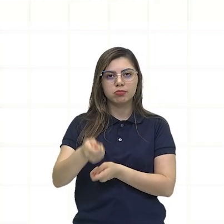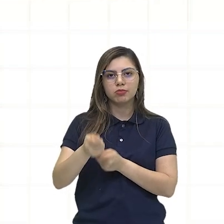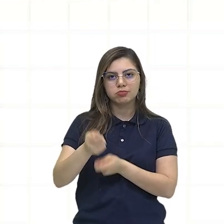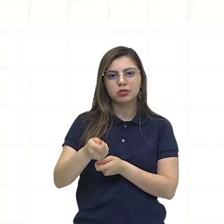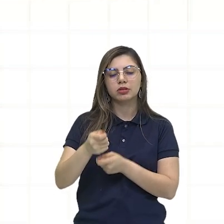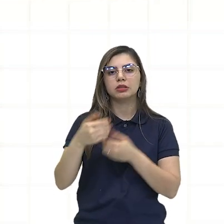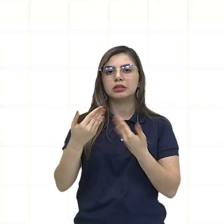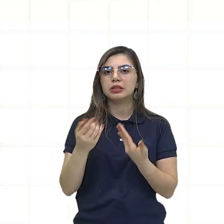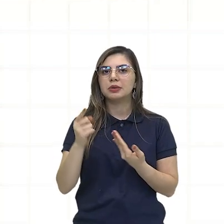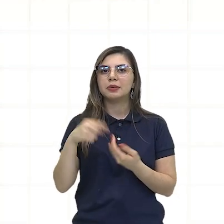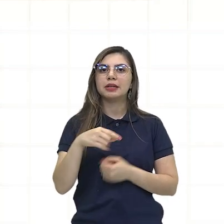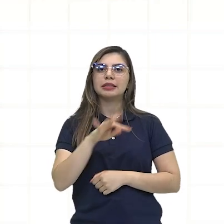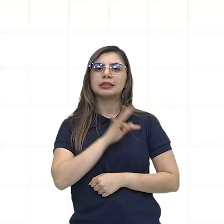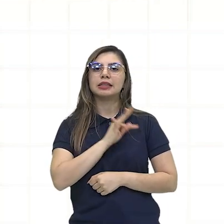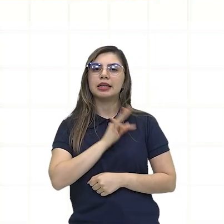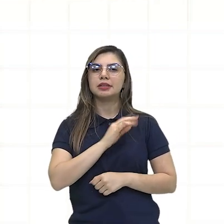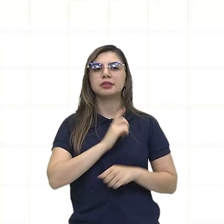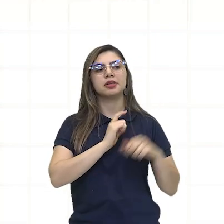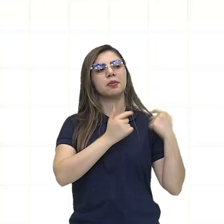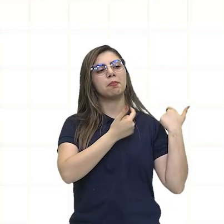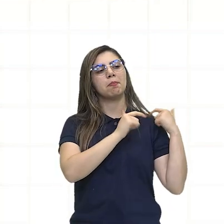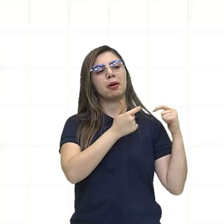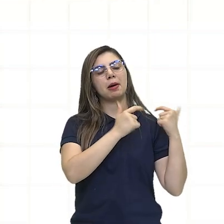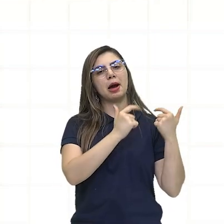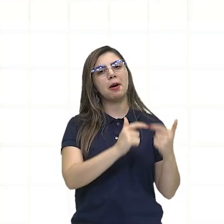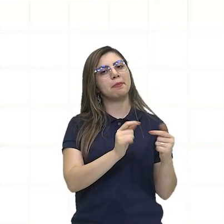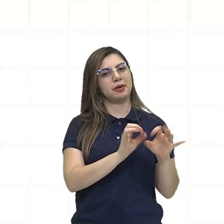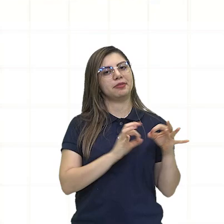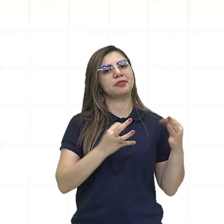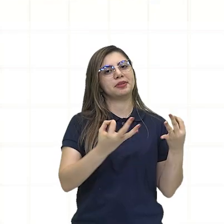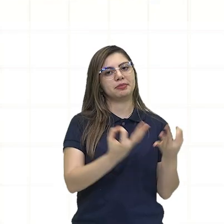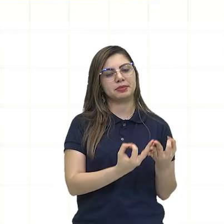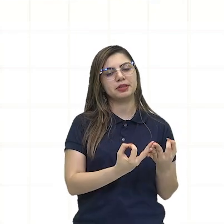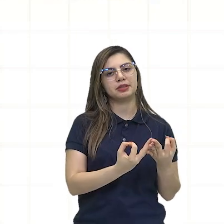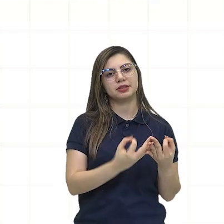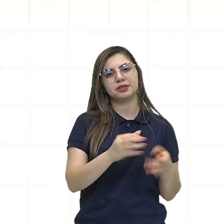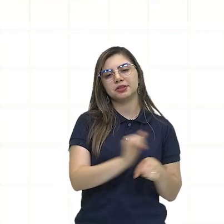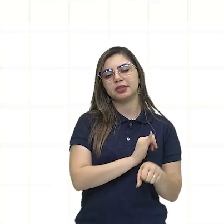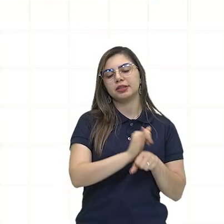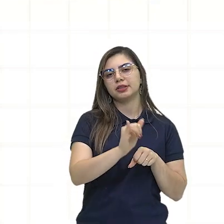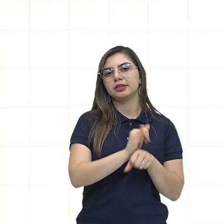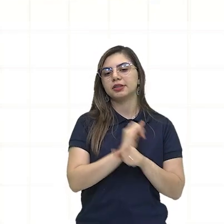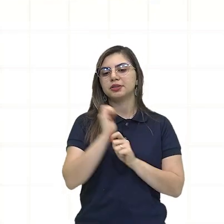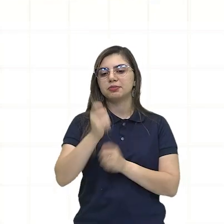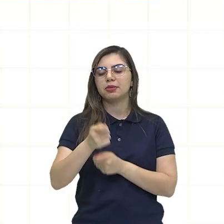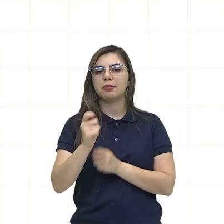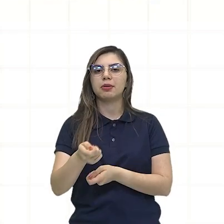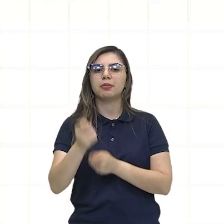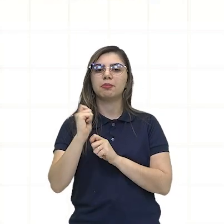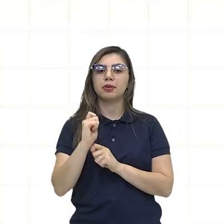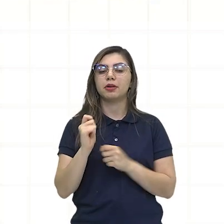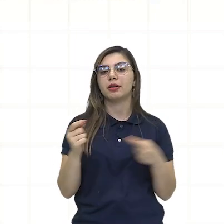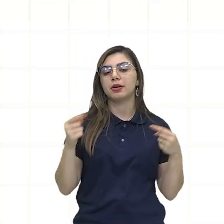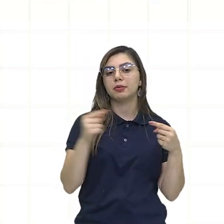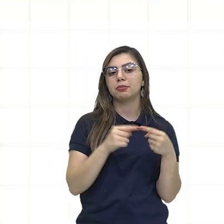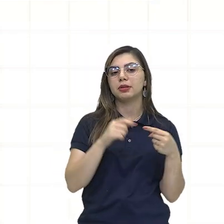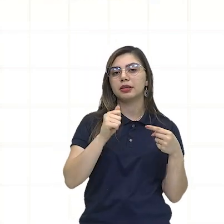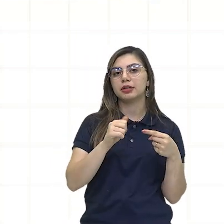mais que foram passadas de geração para geração, né? Então, a gente tem como característica a pesca